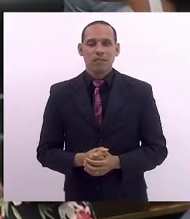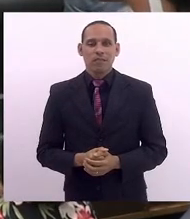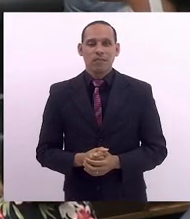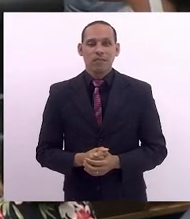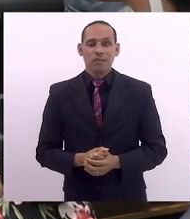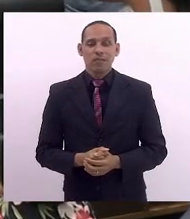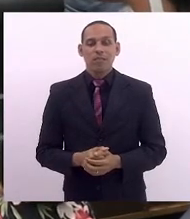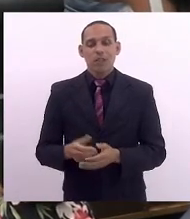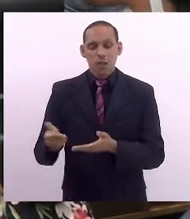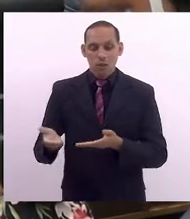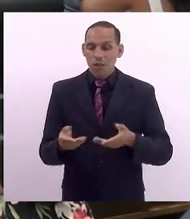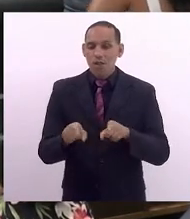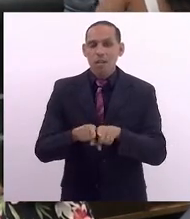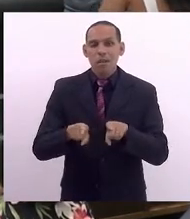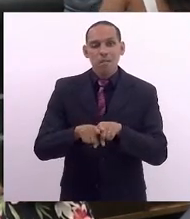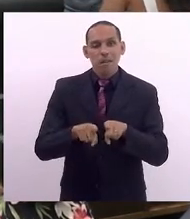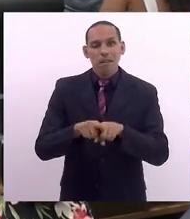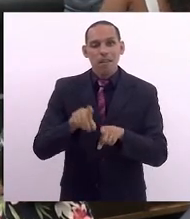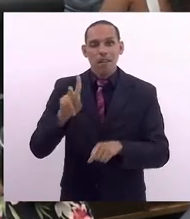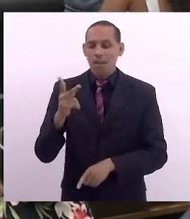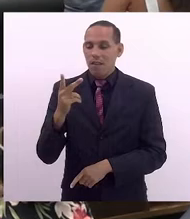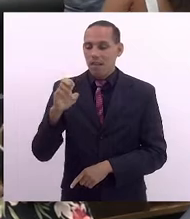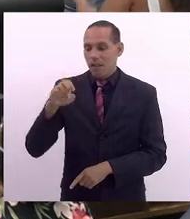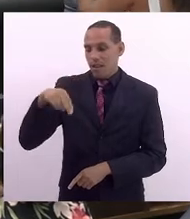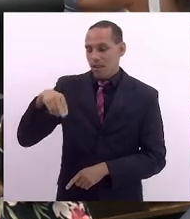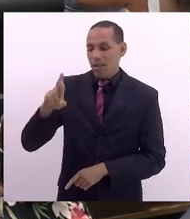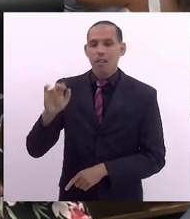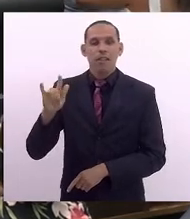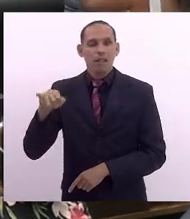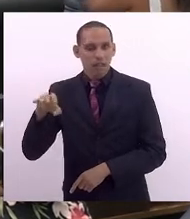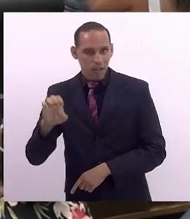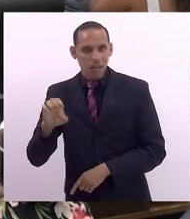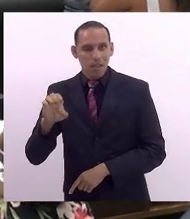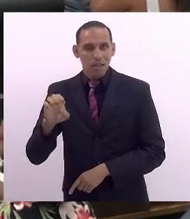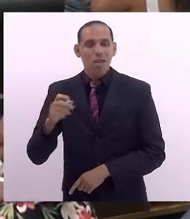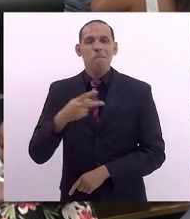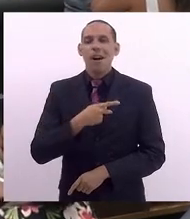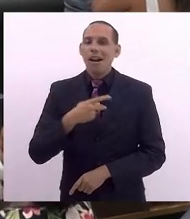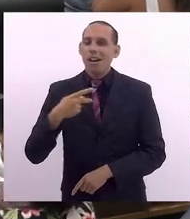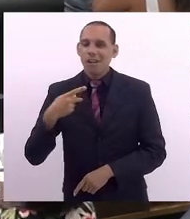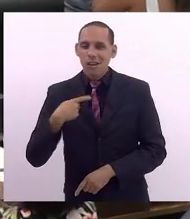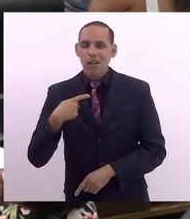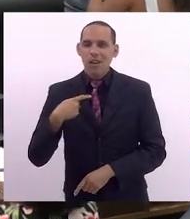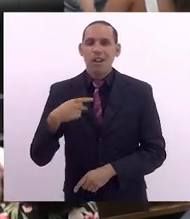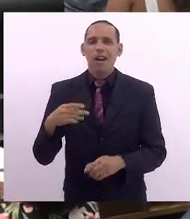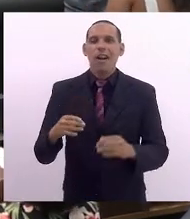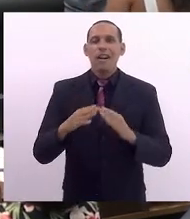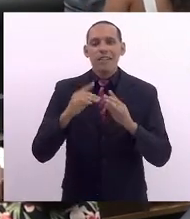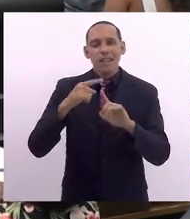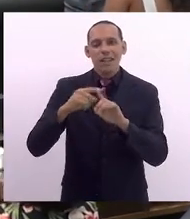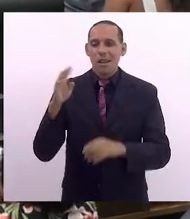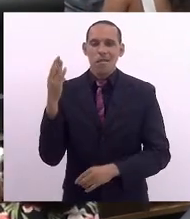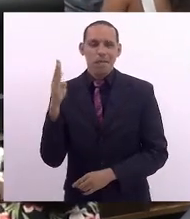Convido também Henrique Vieira, pastor da Igreja Batista do Caminho.